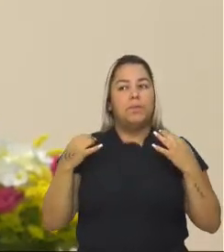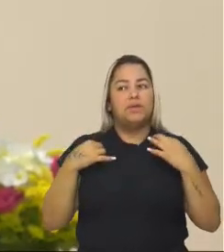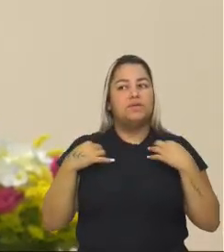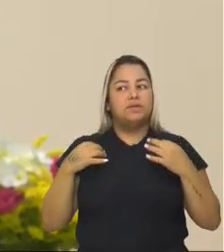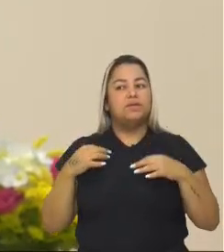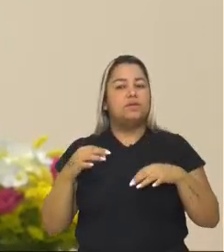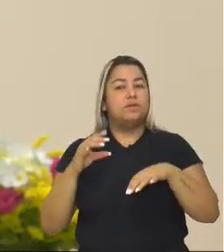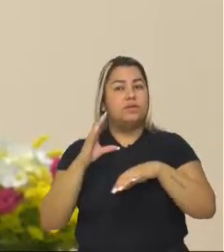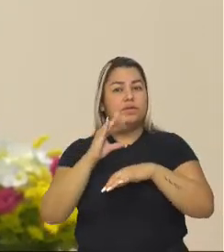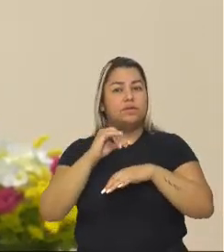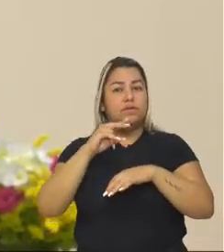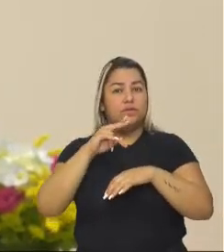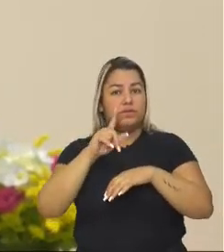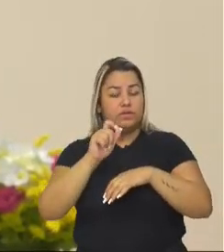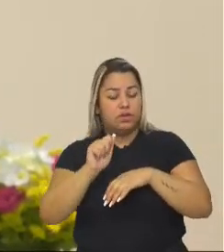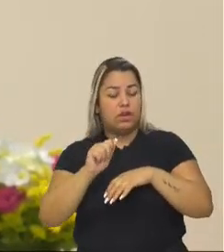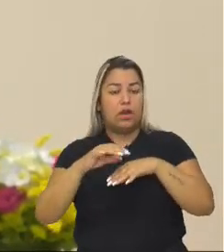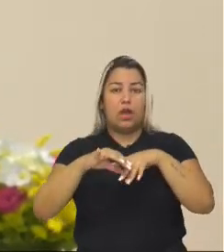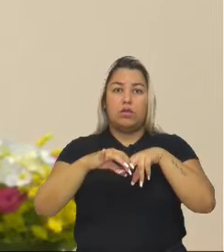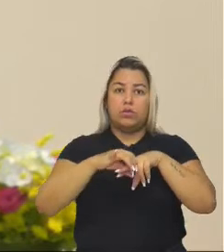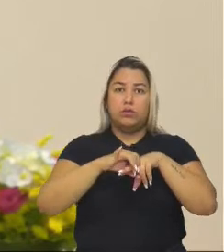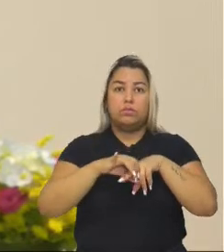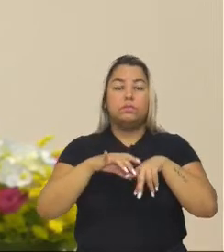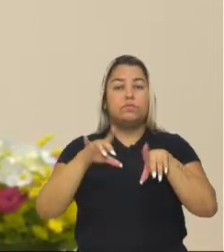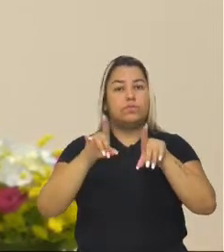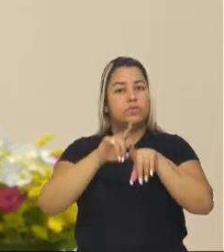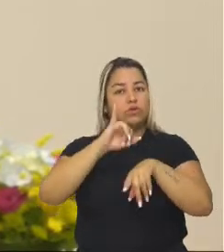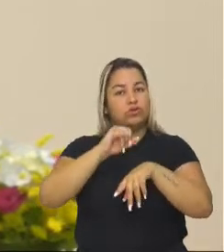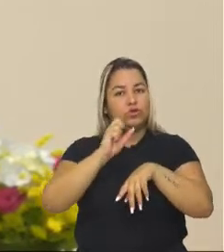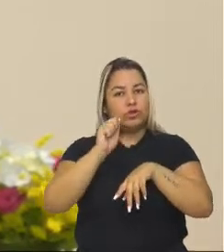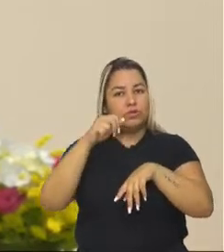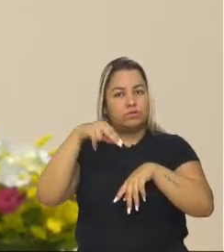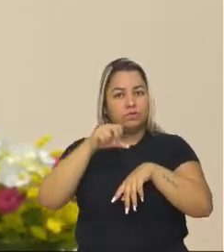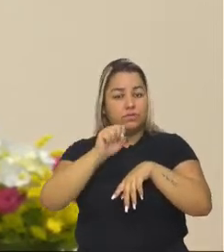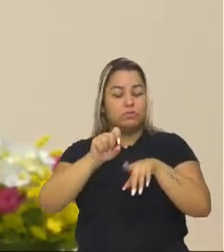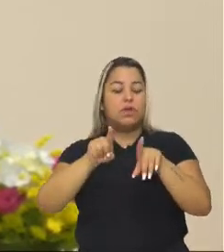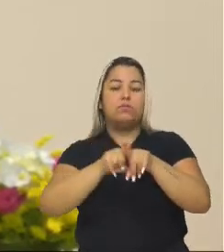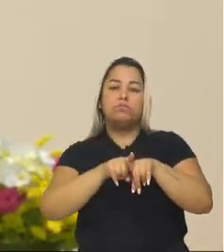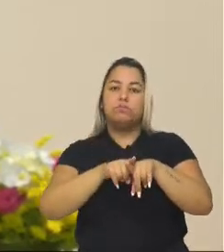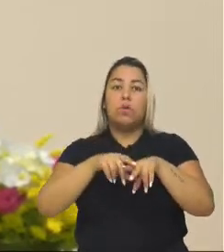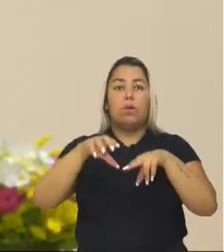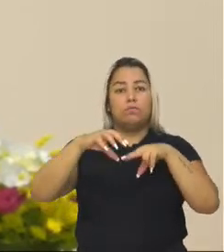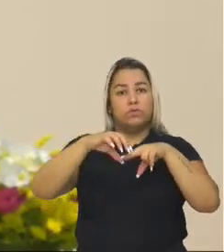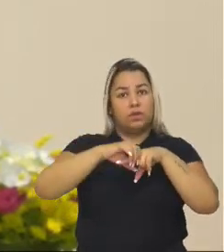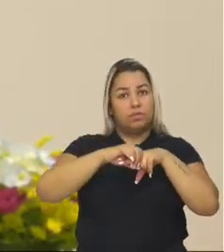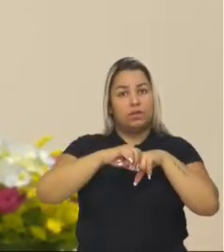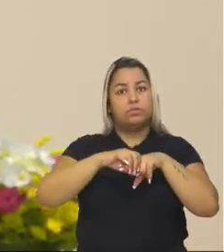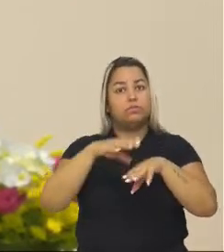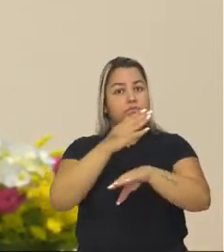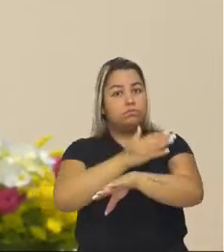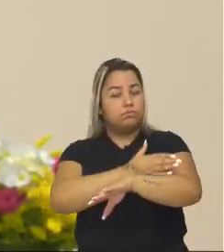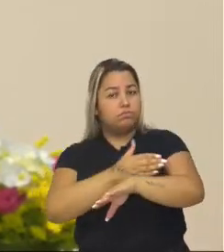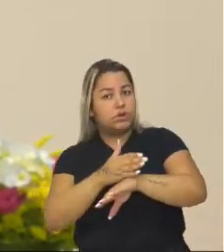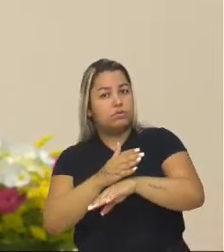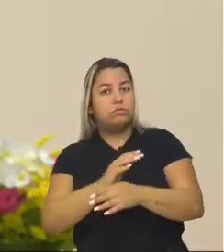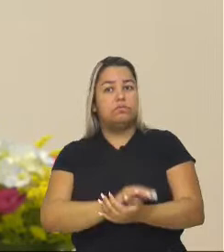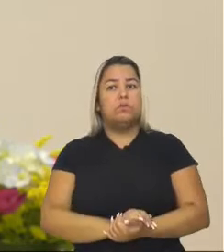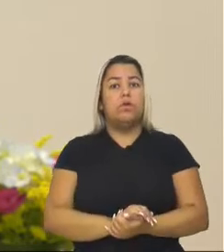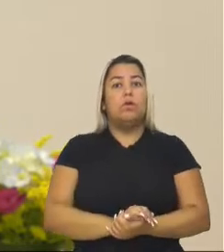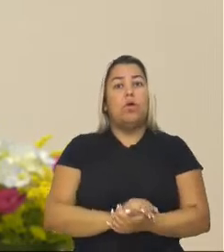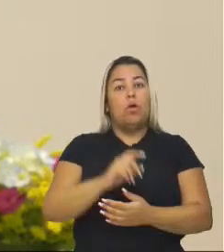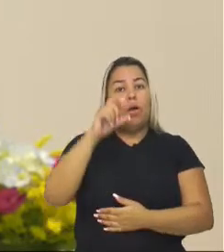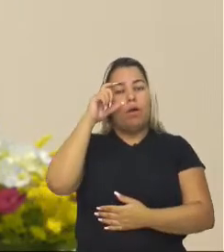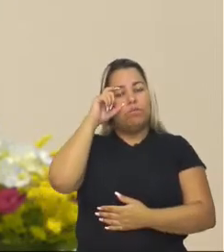cinza, uma calça jeans azul escura e um tênis branco. E, sutilmente, um óculos de